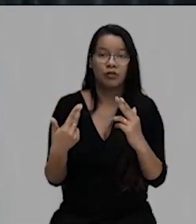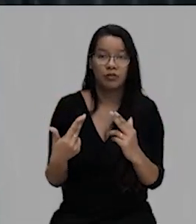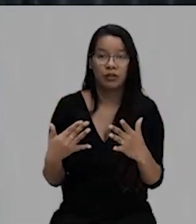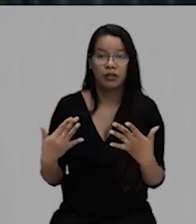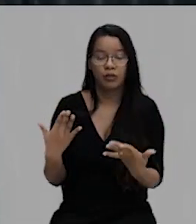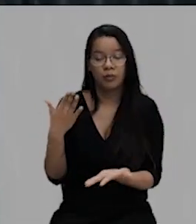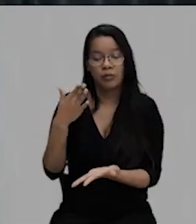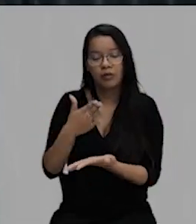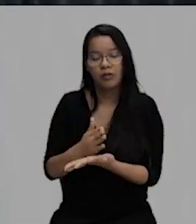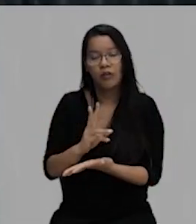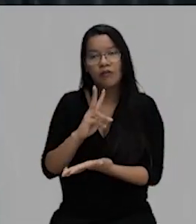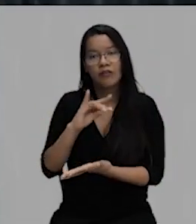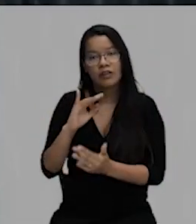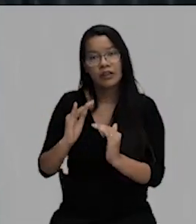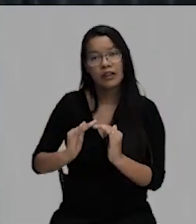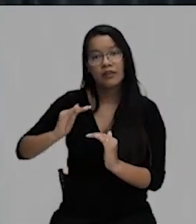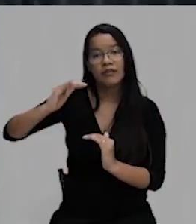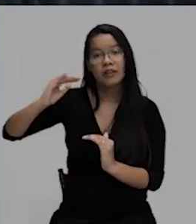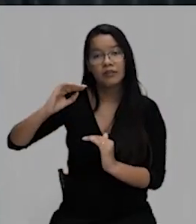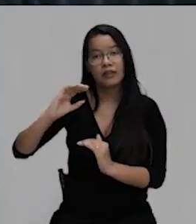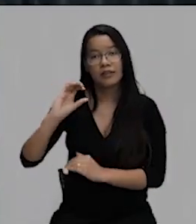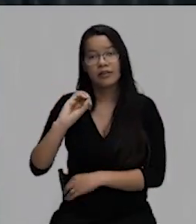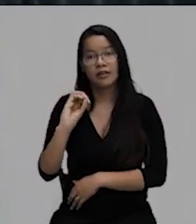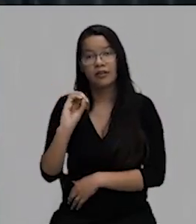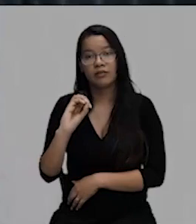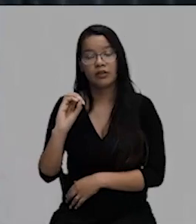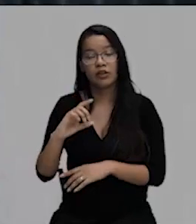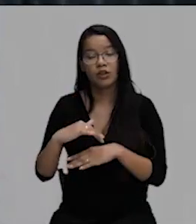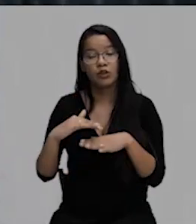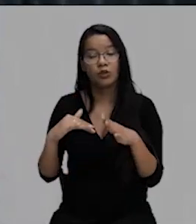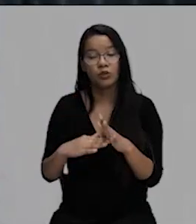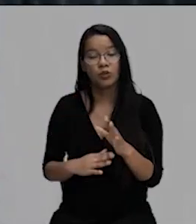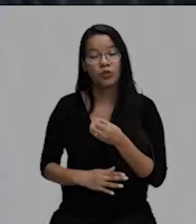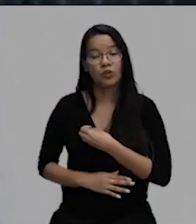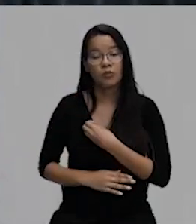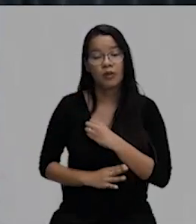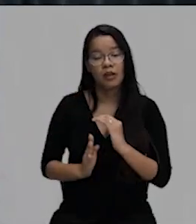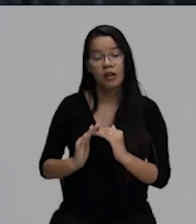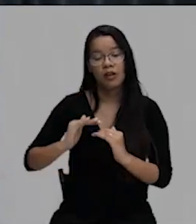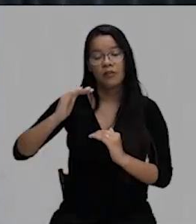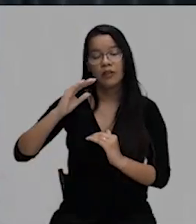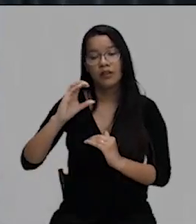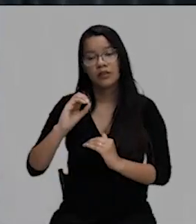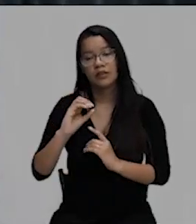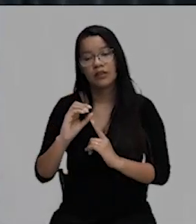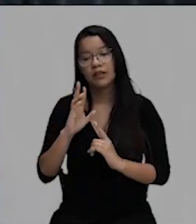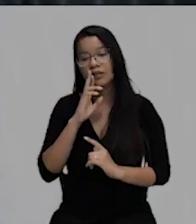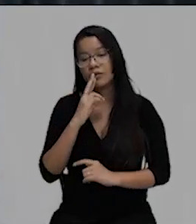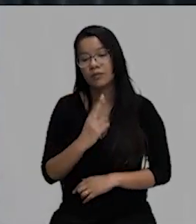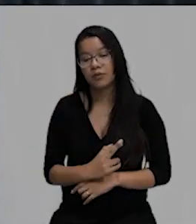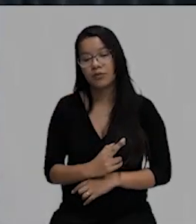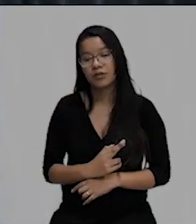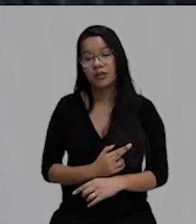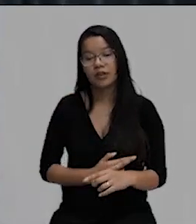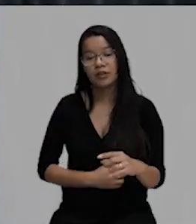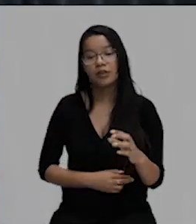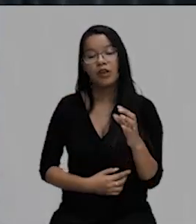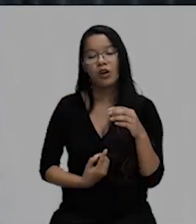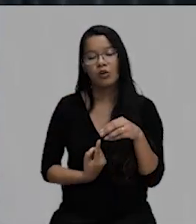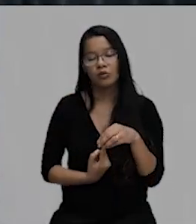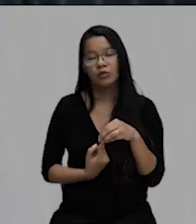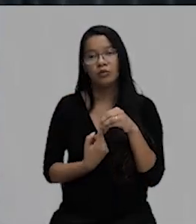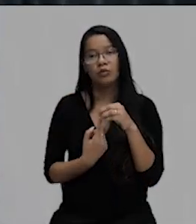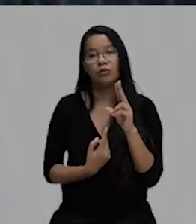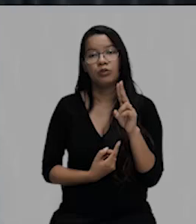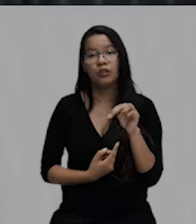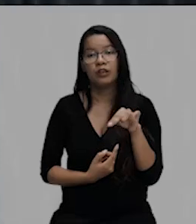estar elevado a 0. E todo número elevado a 0 tem como resposta a unidade,